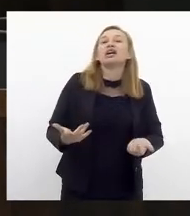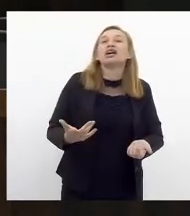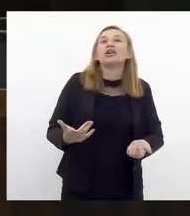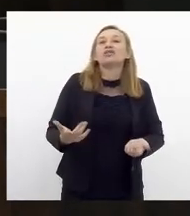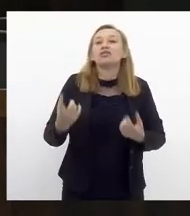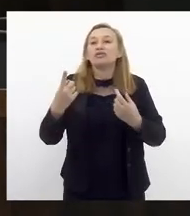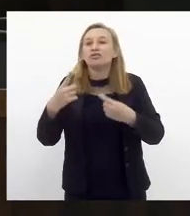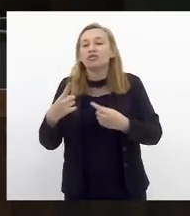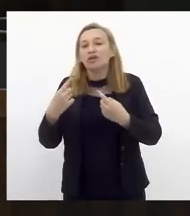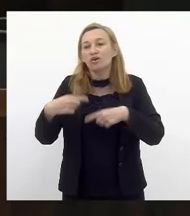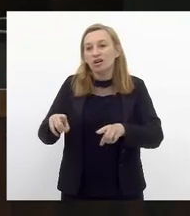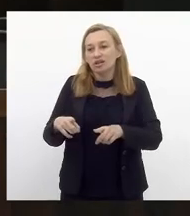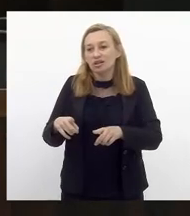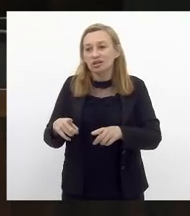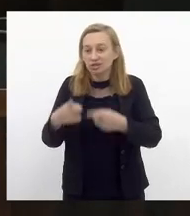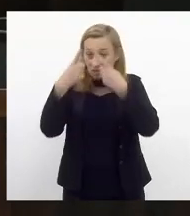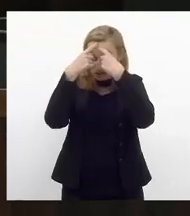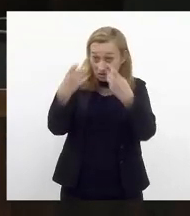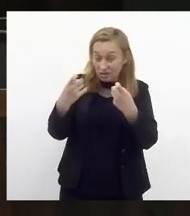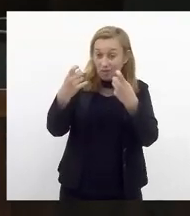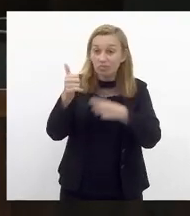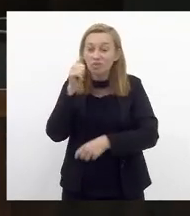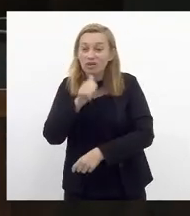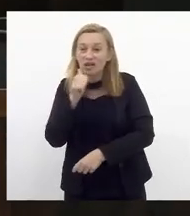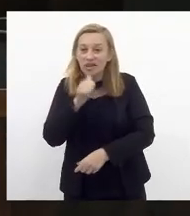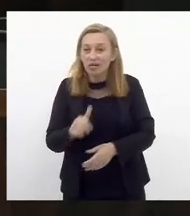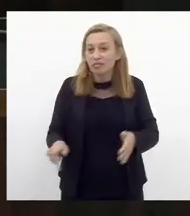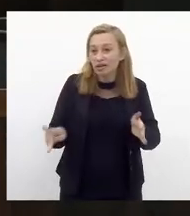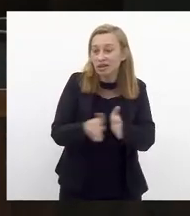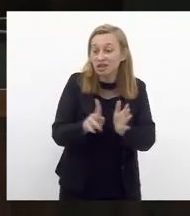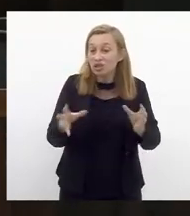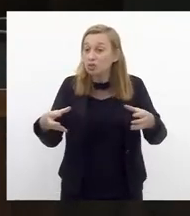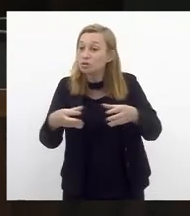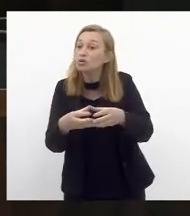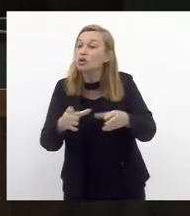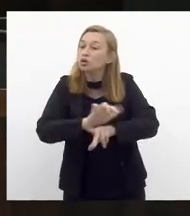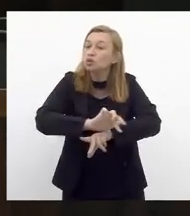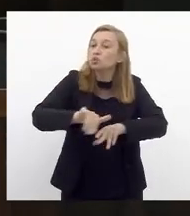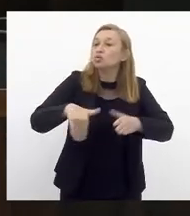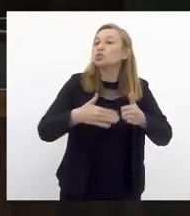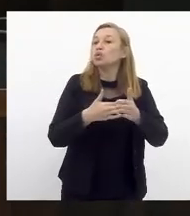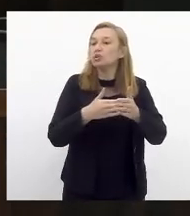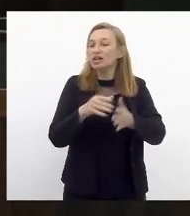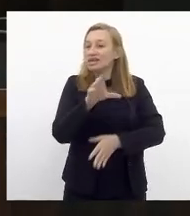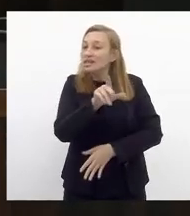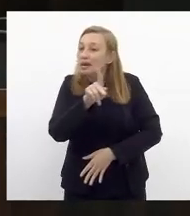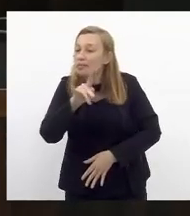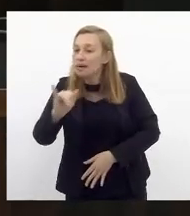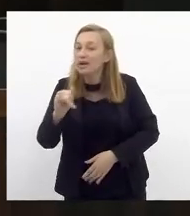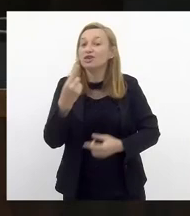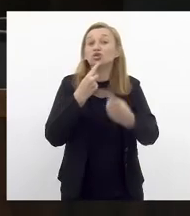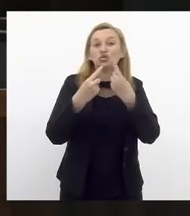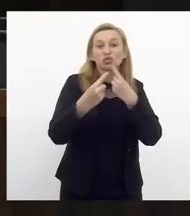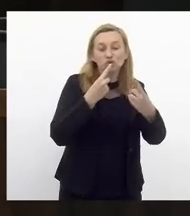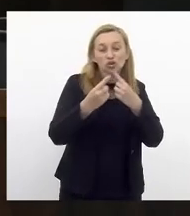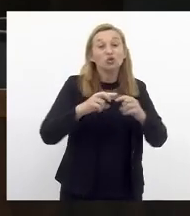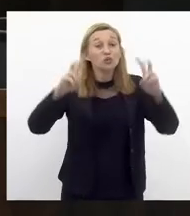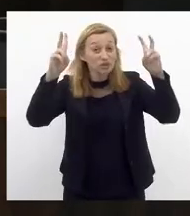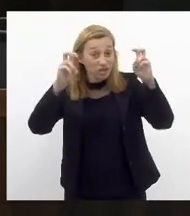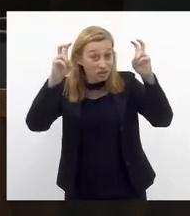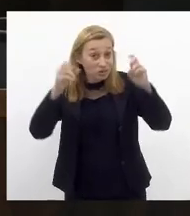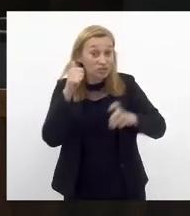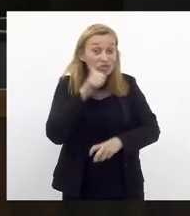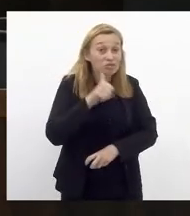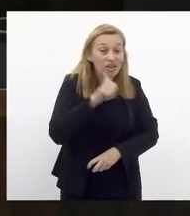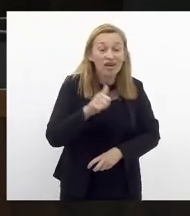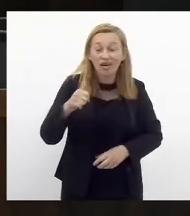mulher. Vossa Excelência foi membro efetivo de todas essas CPIs que discutiram as questões das mulheres.